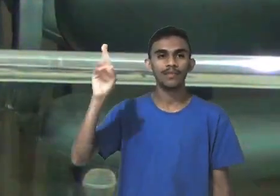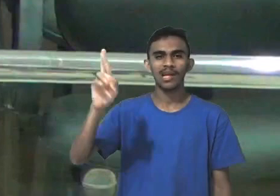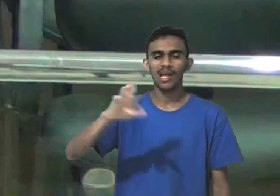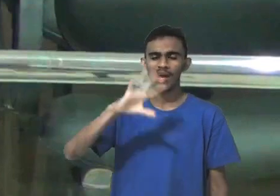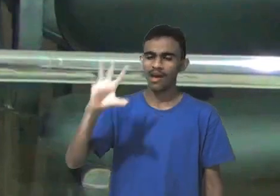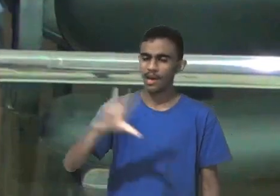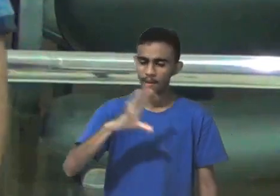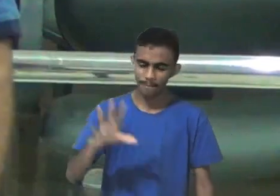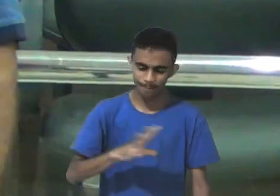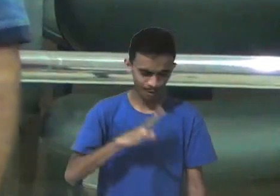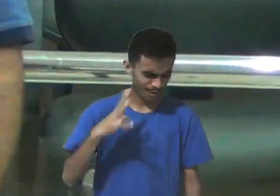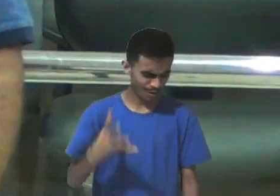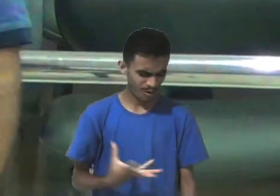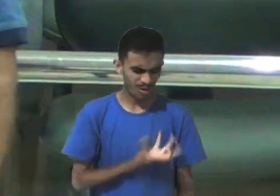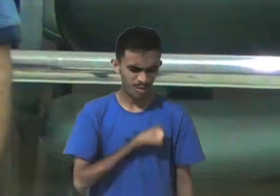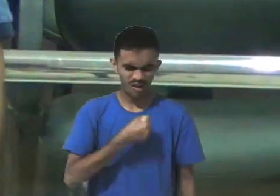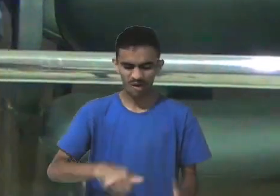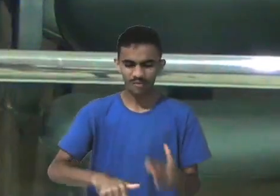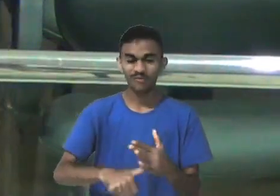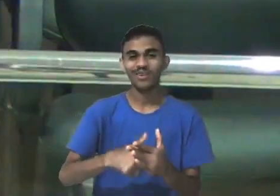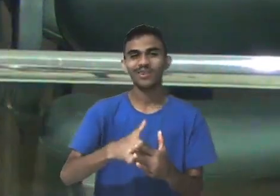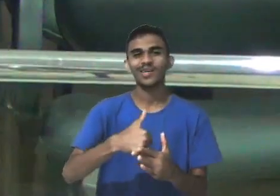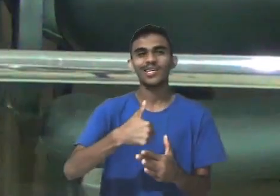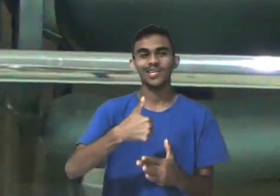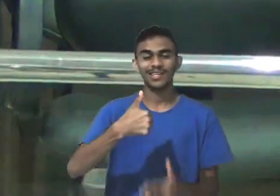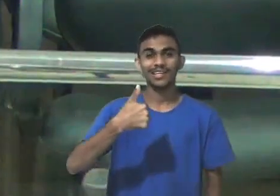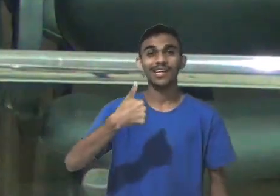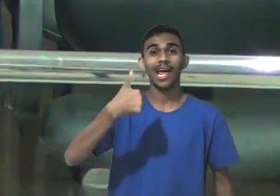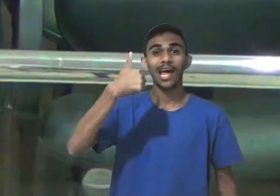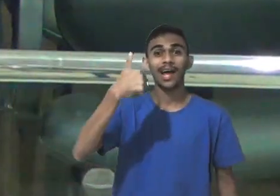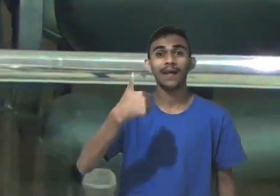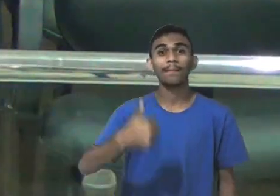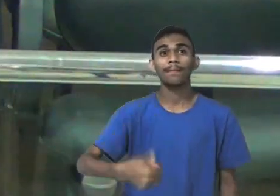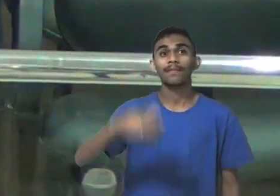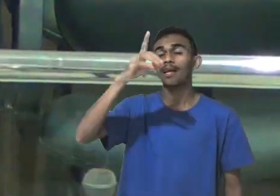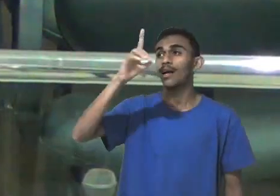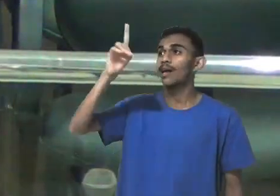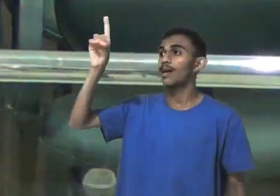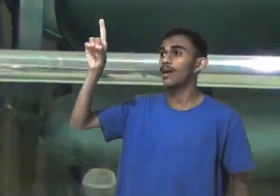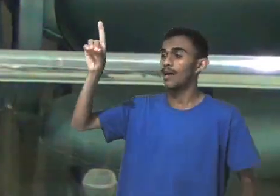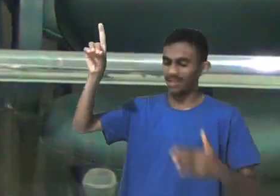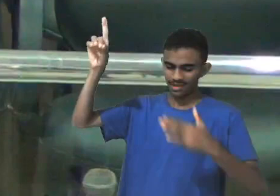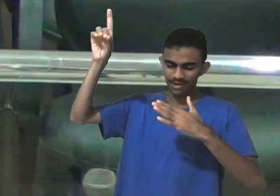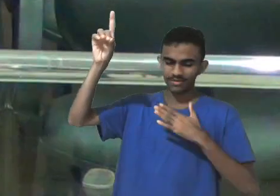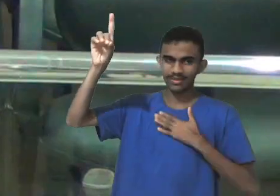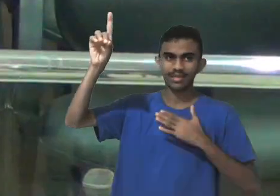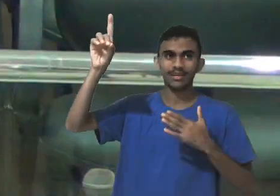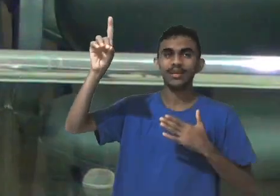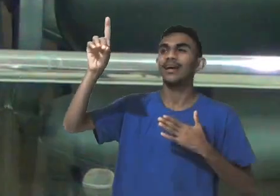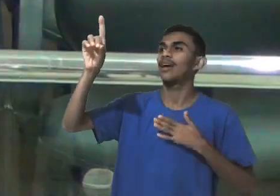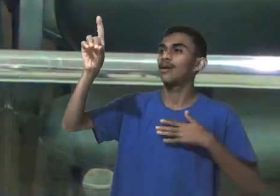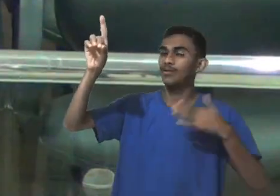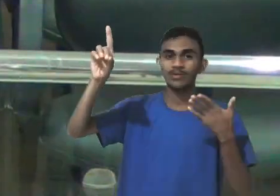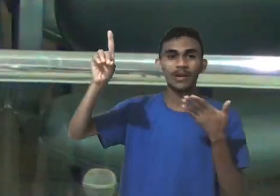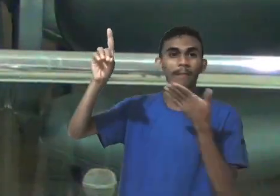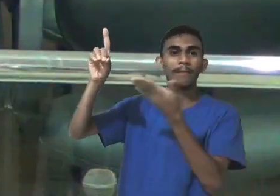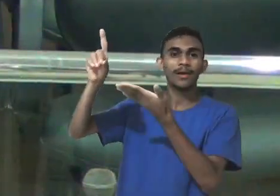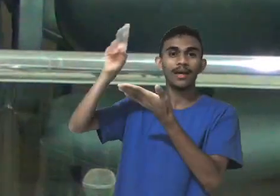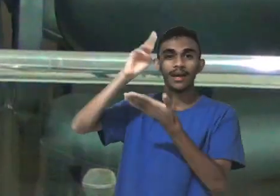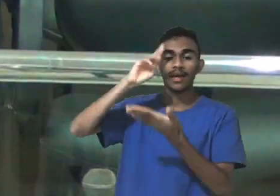Senhor, aquele que me amou e és o meu